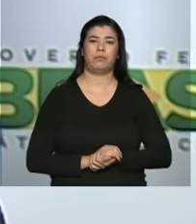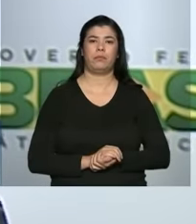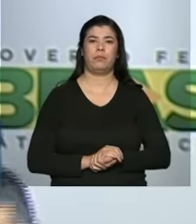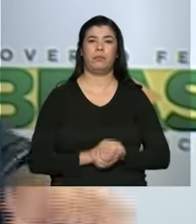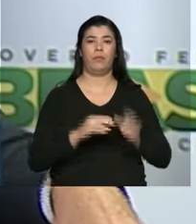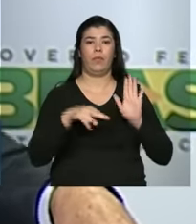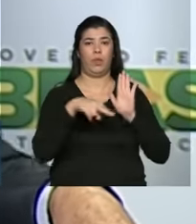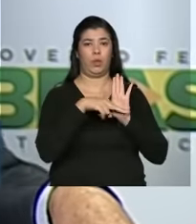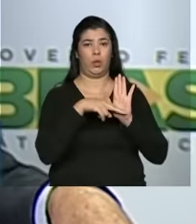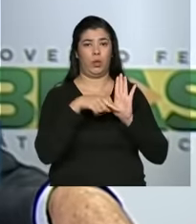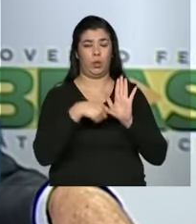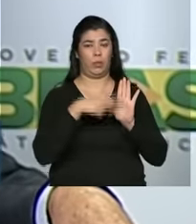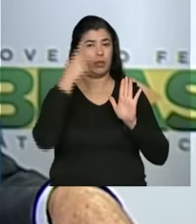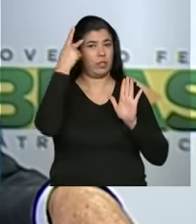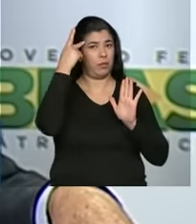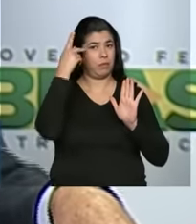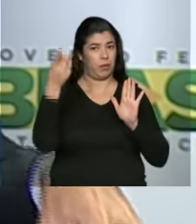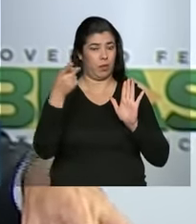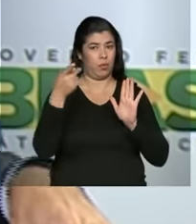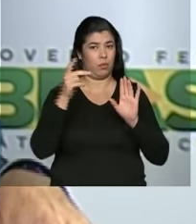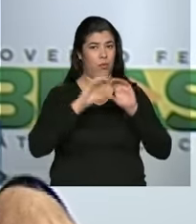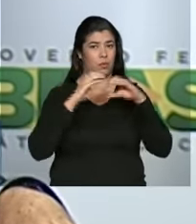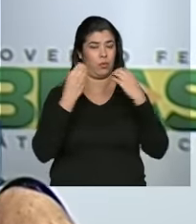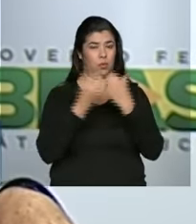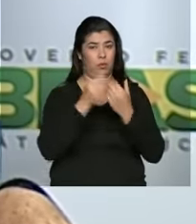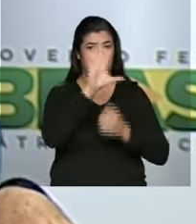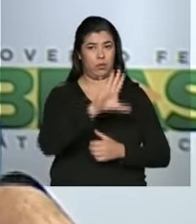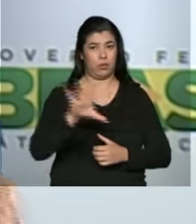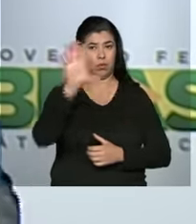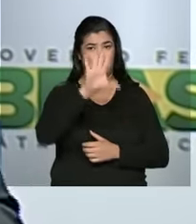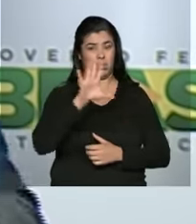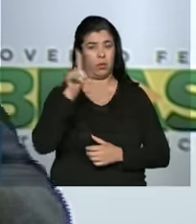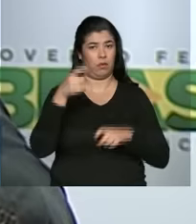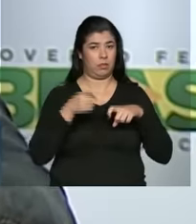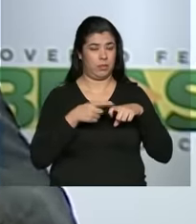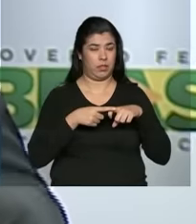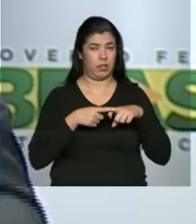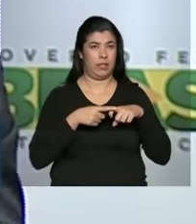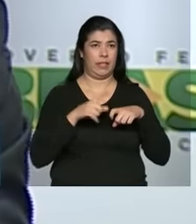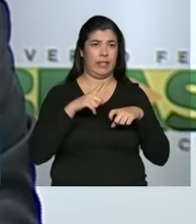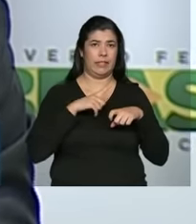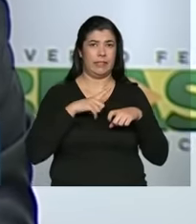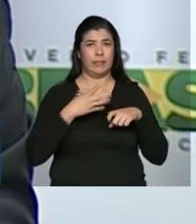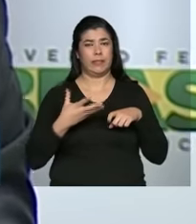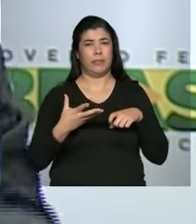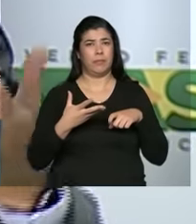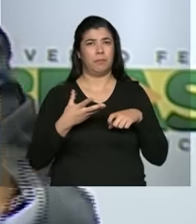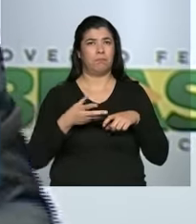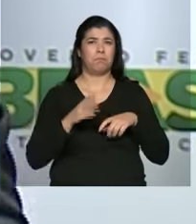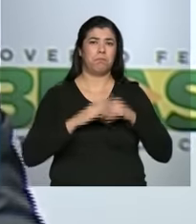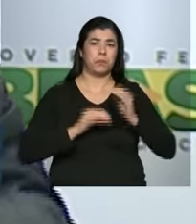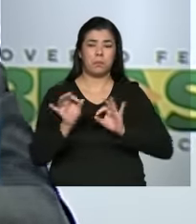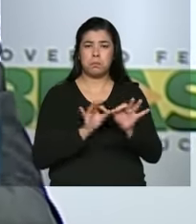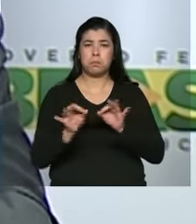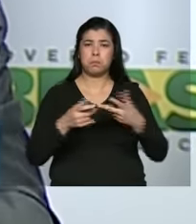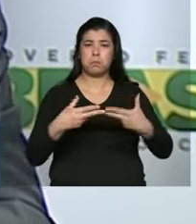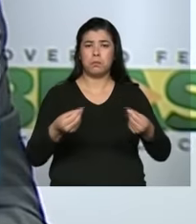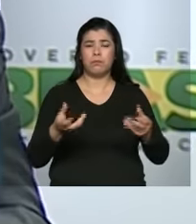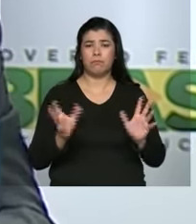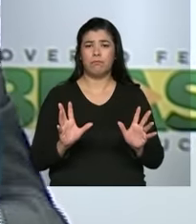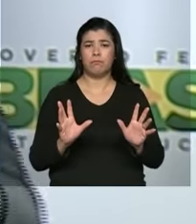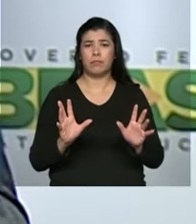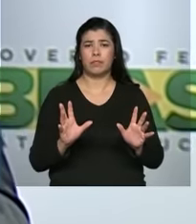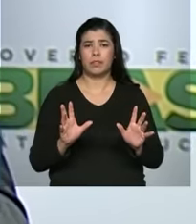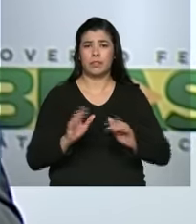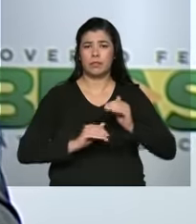a norma de São Paulo do Conselho Regional de Medicina de São Paulo já é mais como é que eu diria assim mais é não é que é mais avançada mas